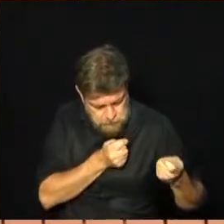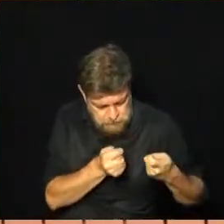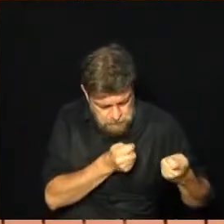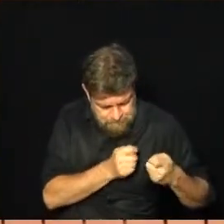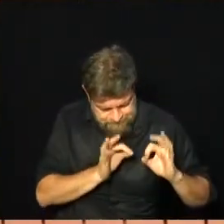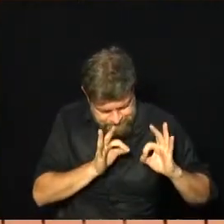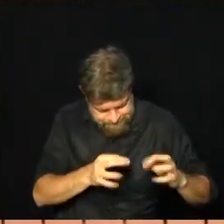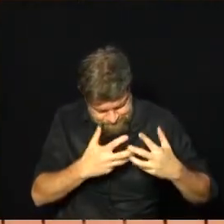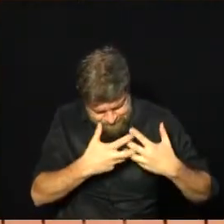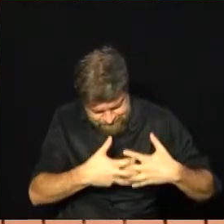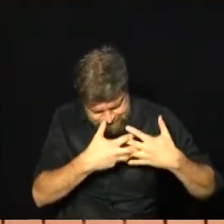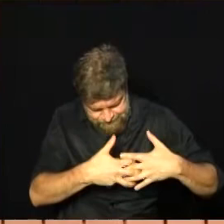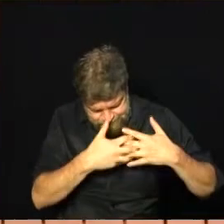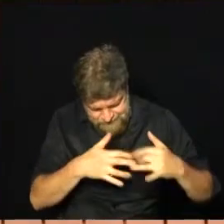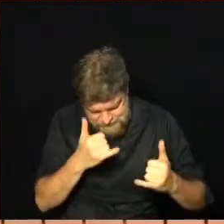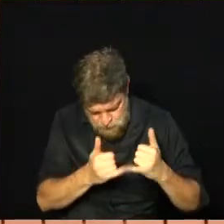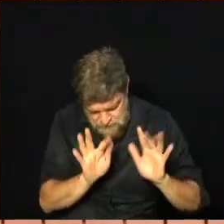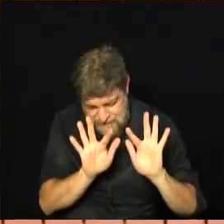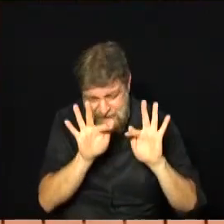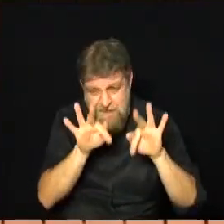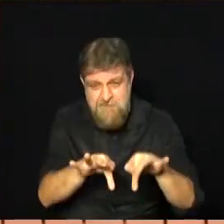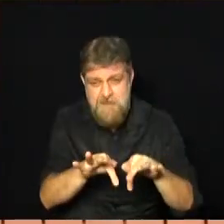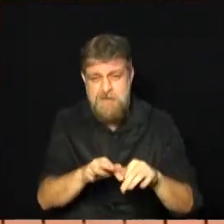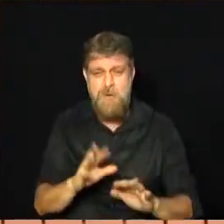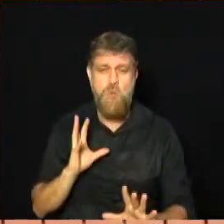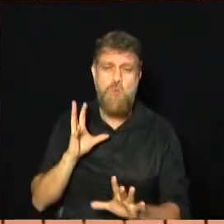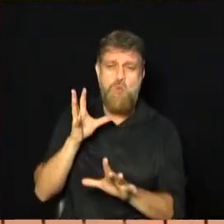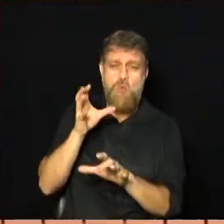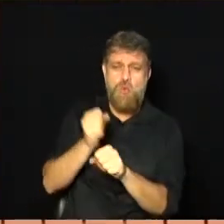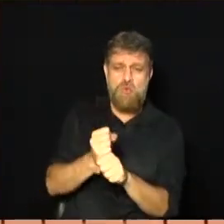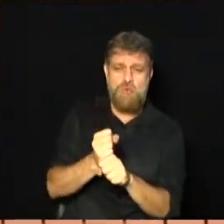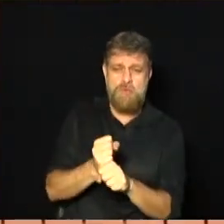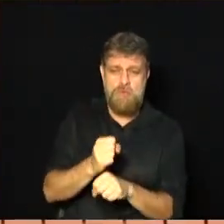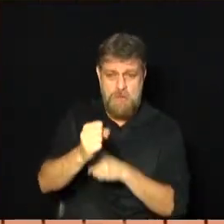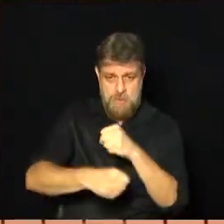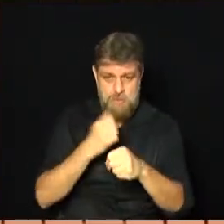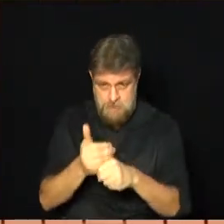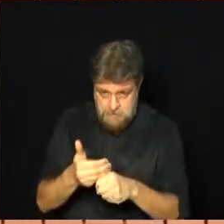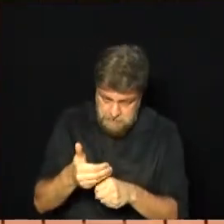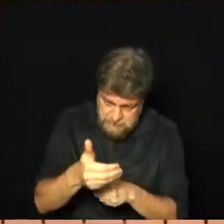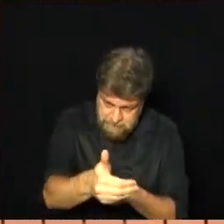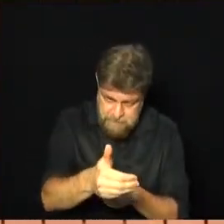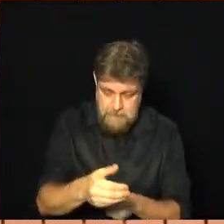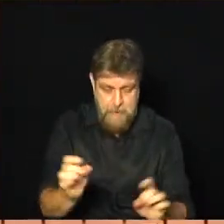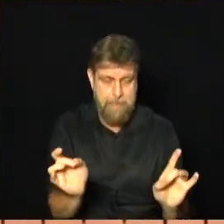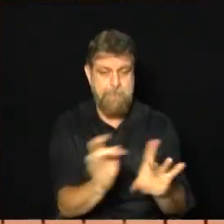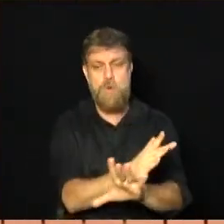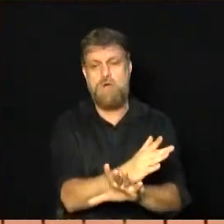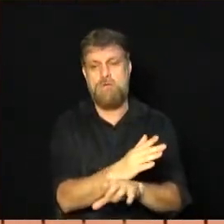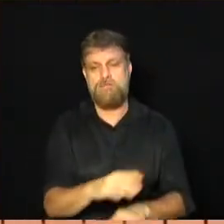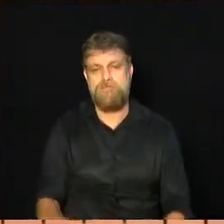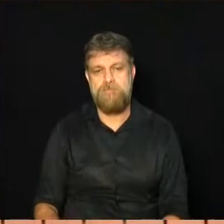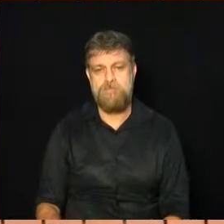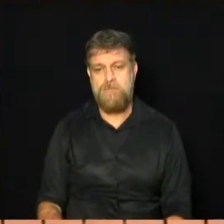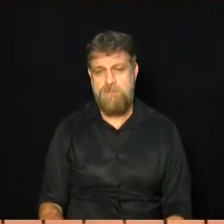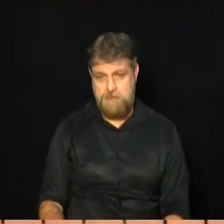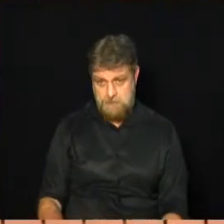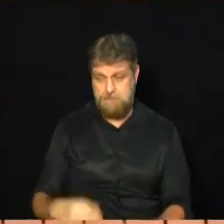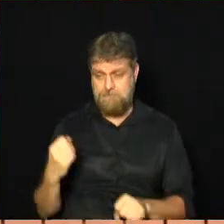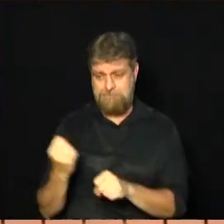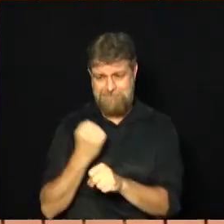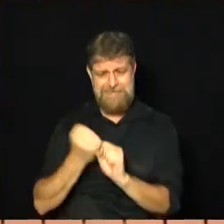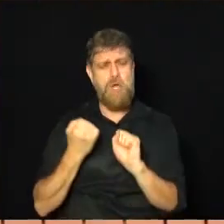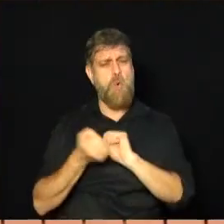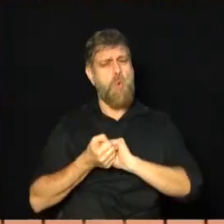para finalizarmos a obra como um todo no início do ano que vem. Como o senhor comentou, é uma obra de grande